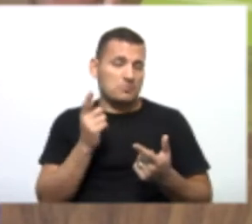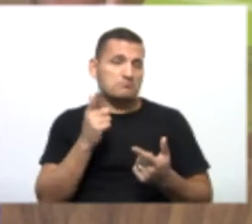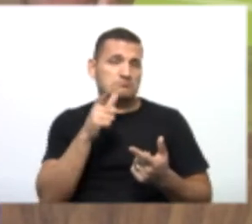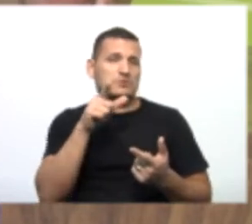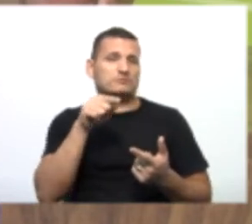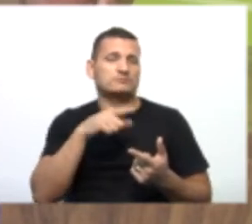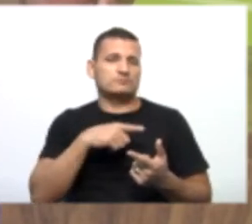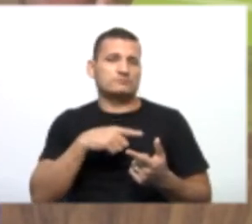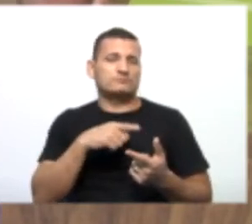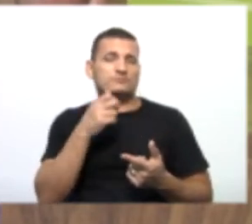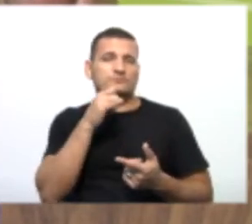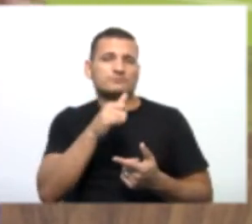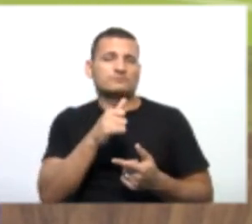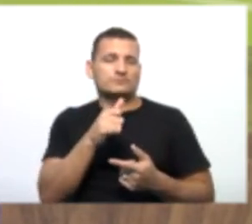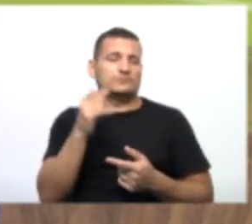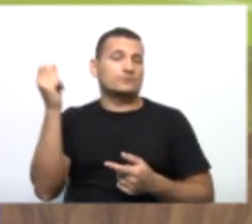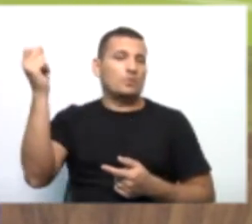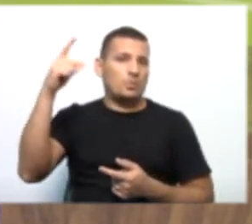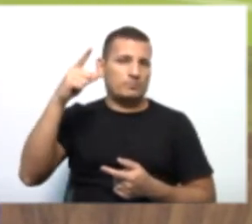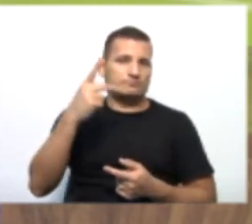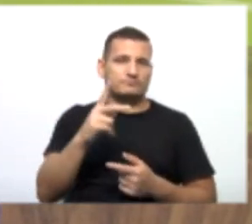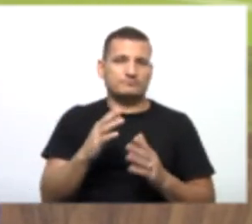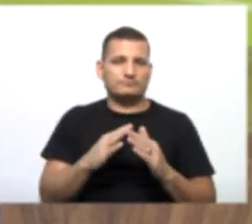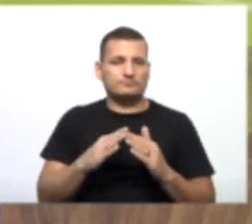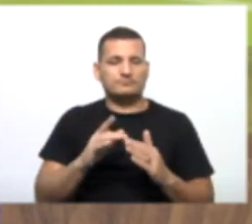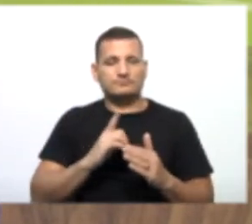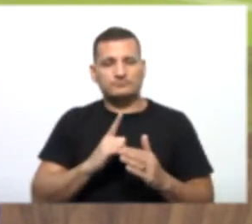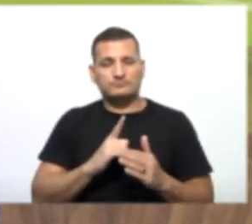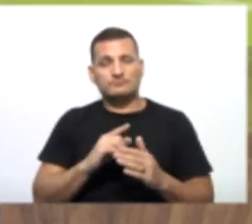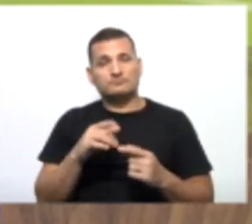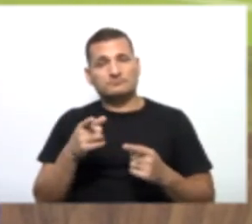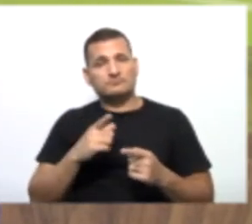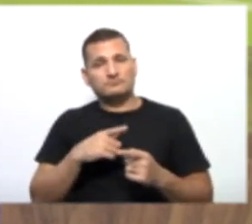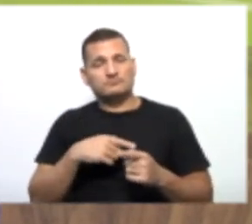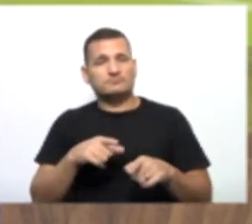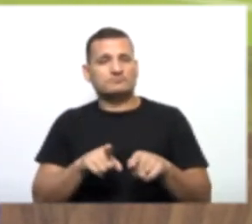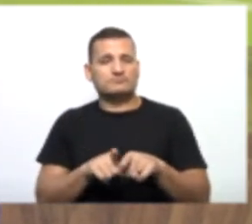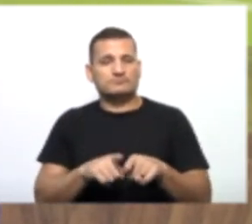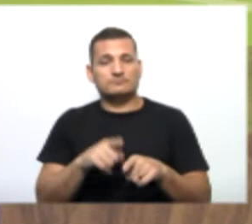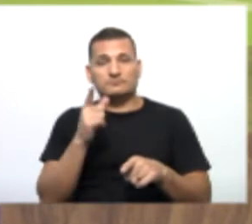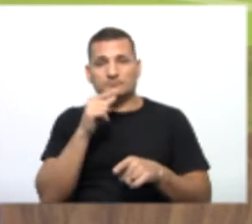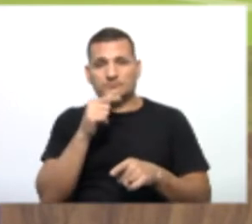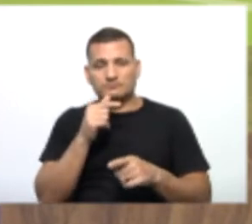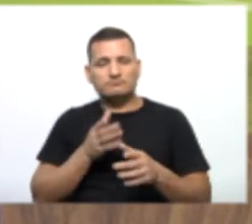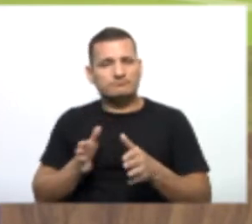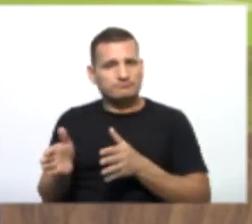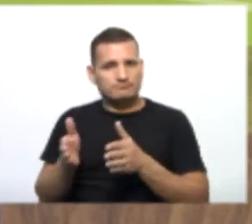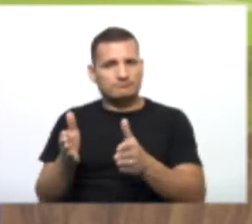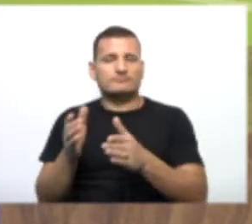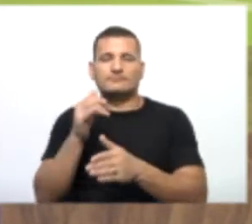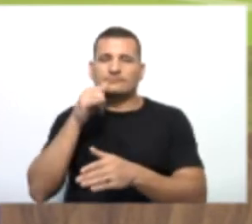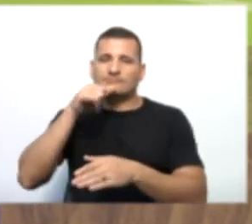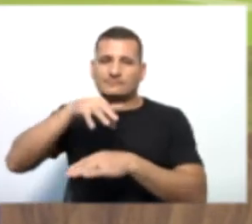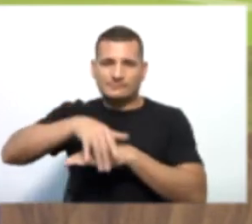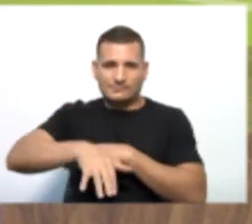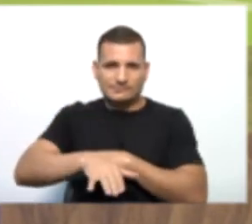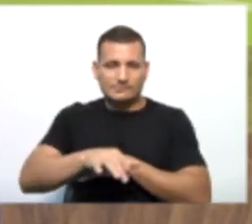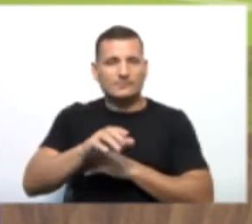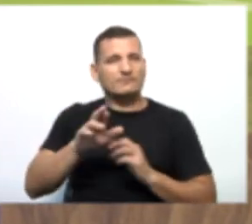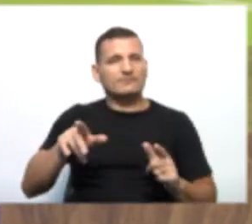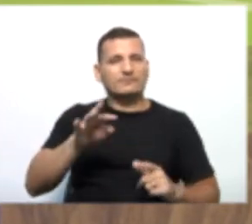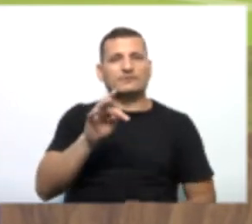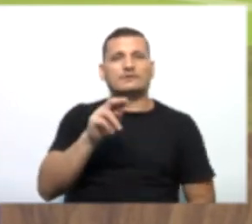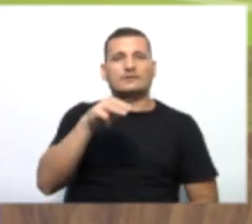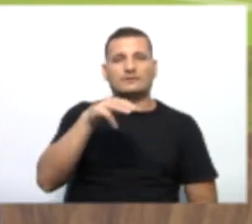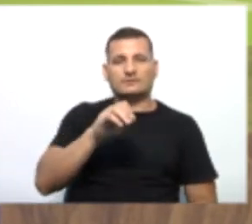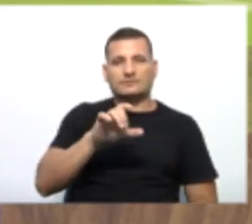energia solar em sua casa, tá? Mas existe também as águas, né? Nós temos as hidrelétricas aí e não aquelas termoelétricas que são